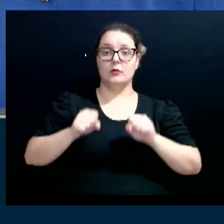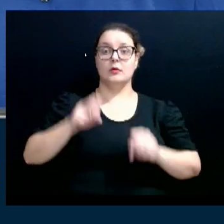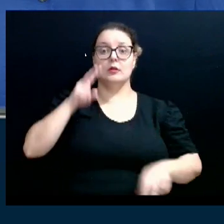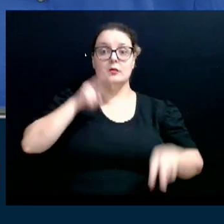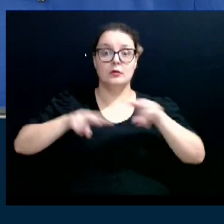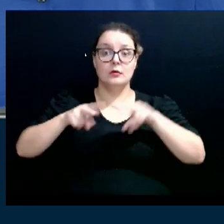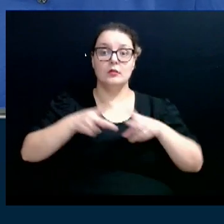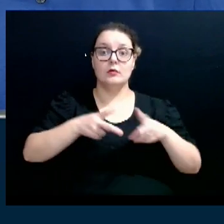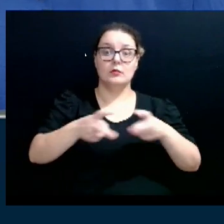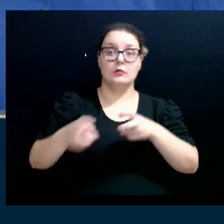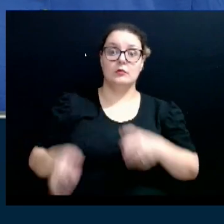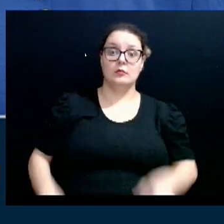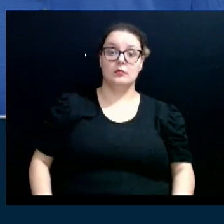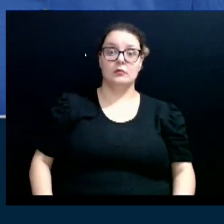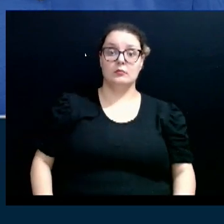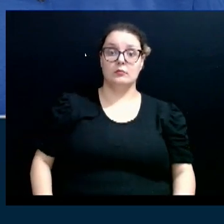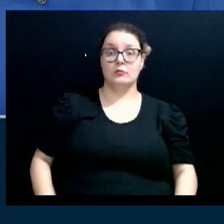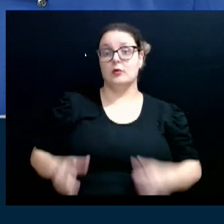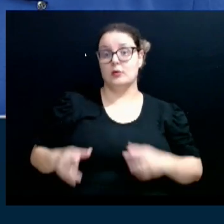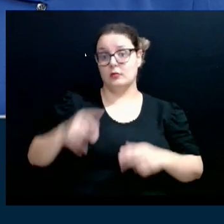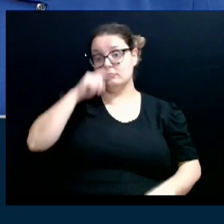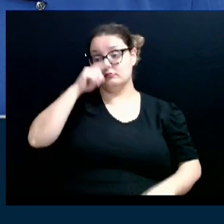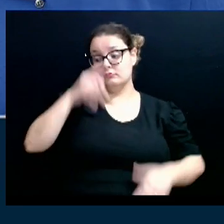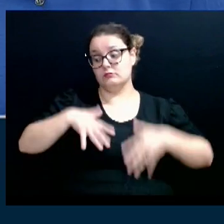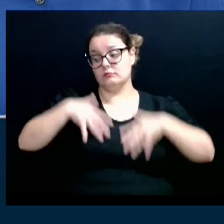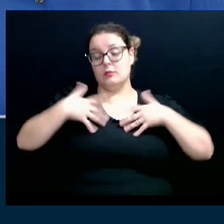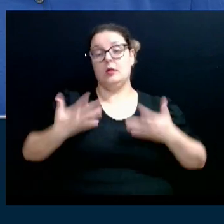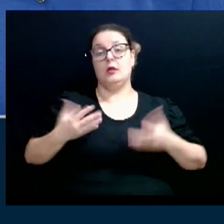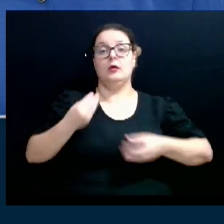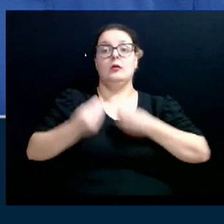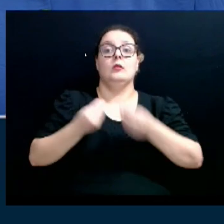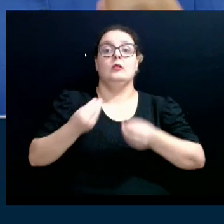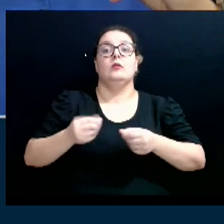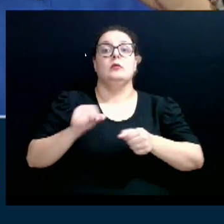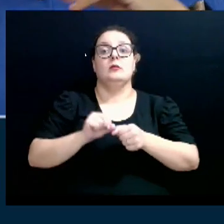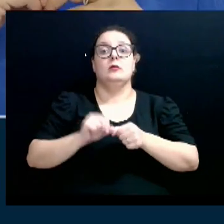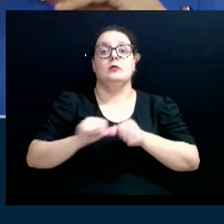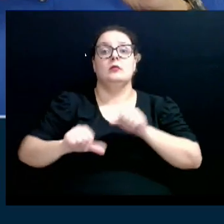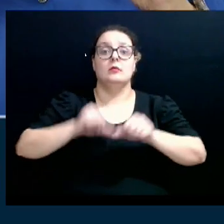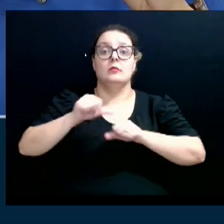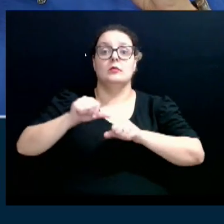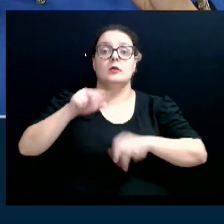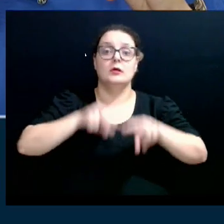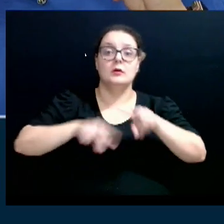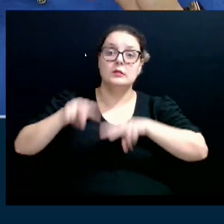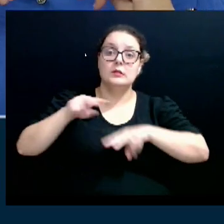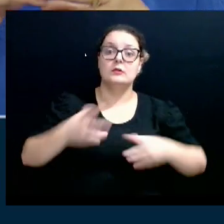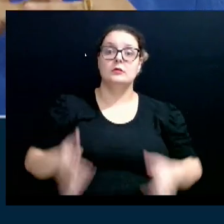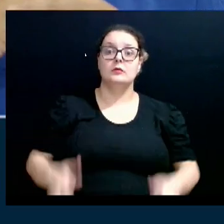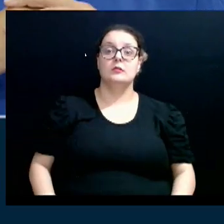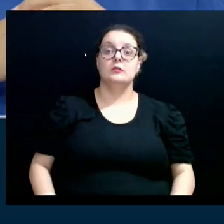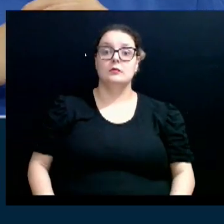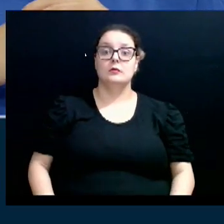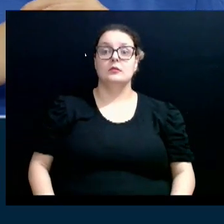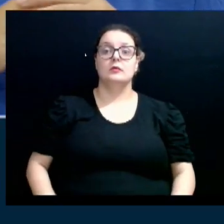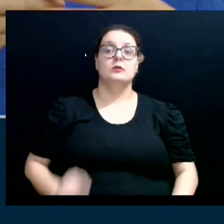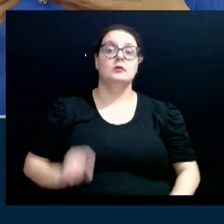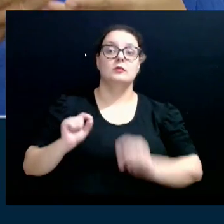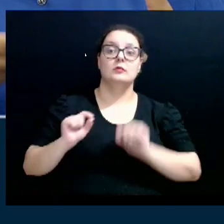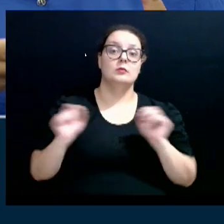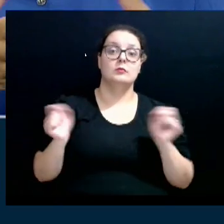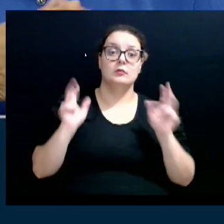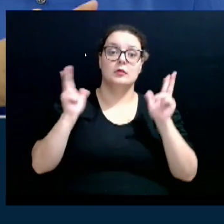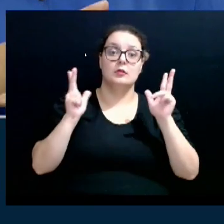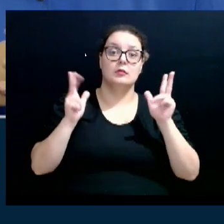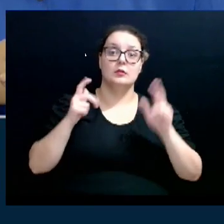como egoísmo, né. Como é que a gente faz para mudar essa visão? O que tem que ser despertado nessa pessoa?